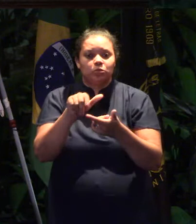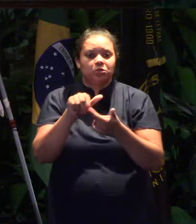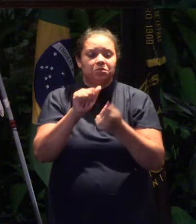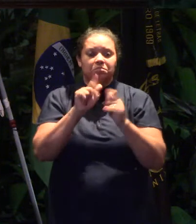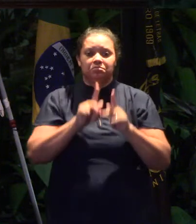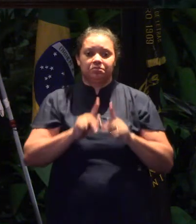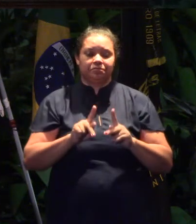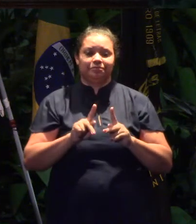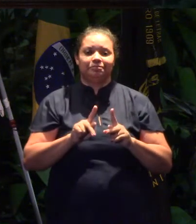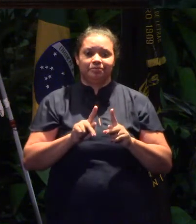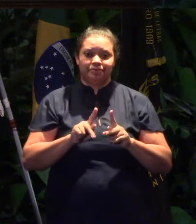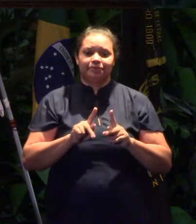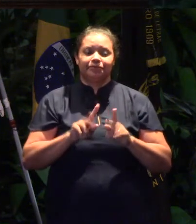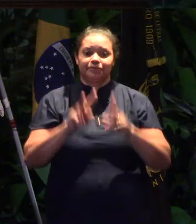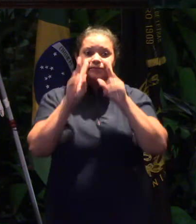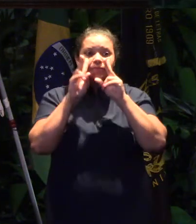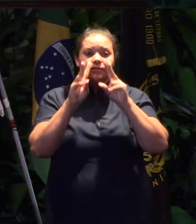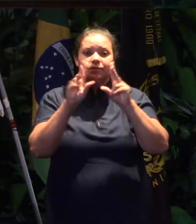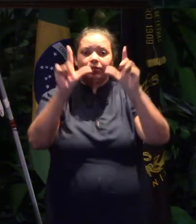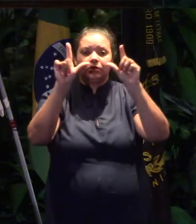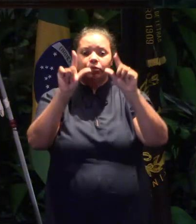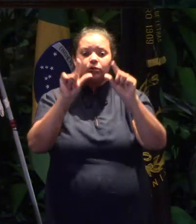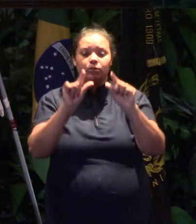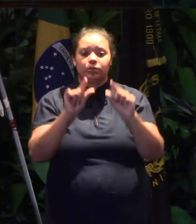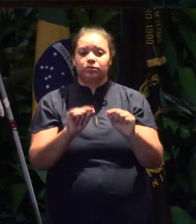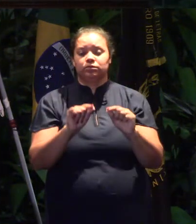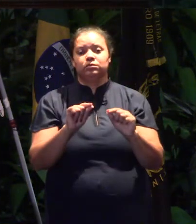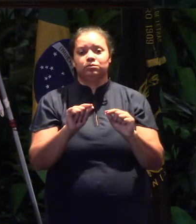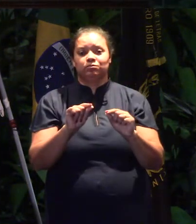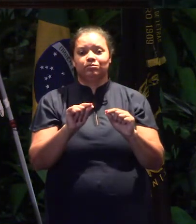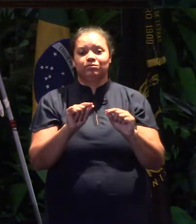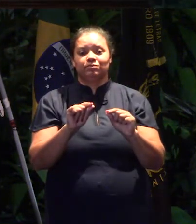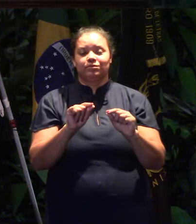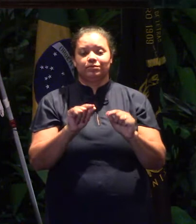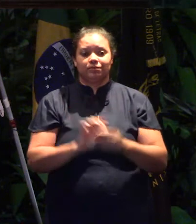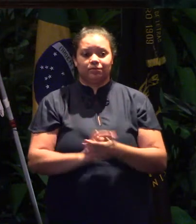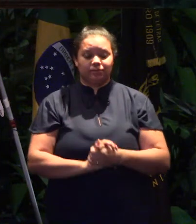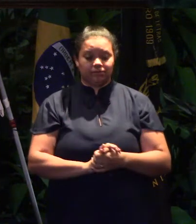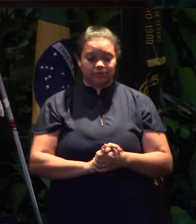vem pela visão, que acaba reprimindo os outros sentidos, né, Flávio?